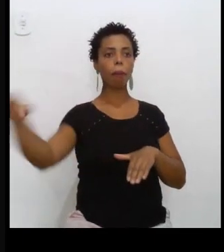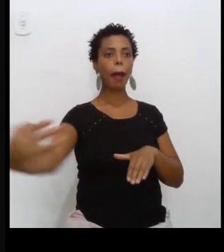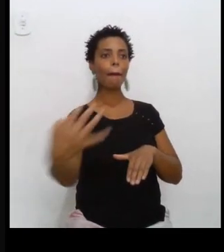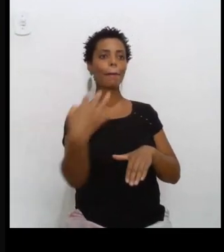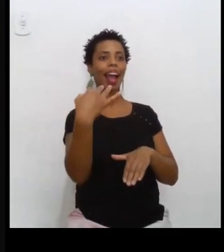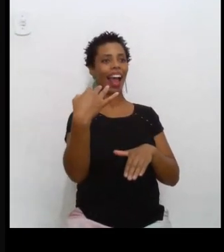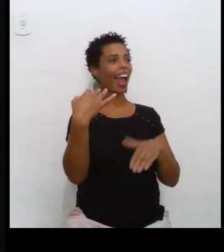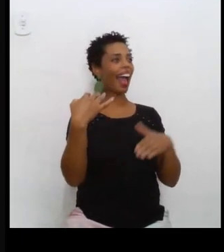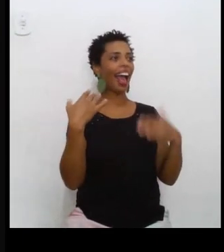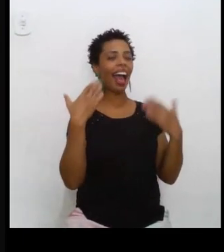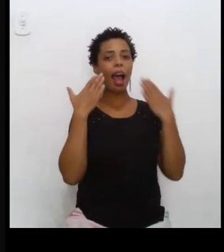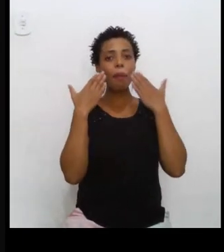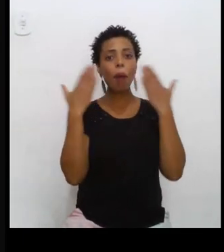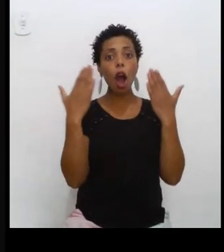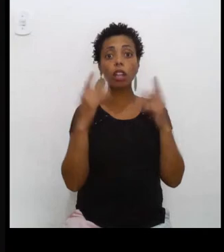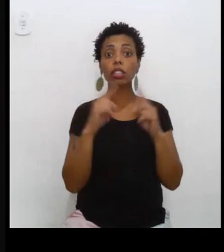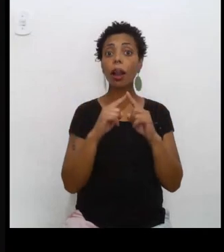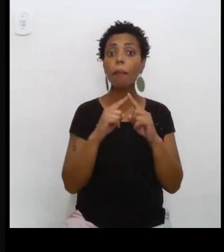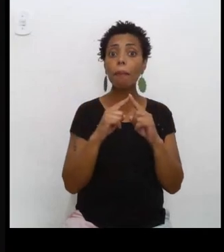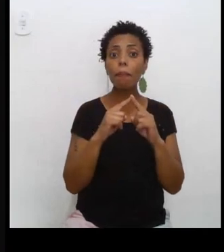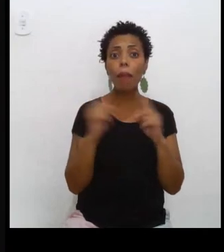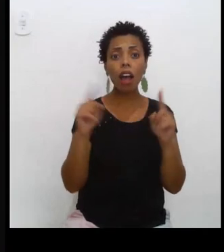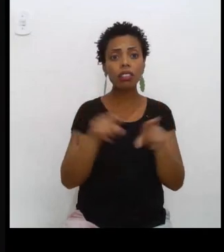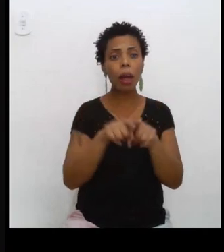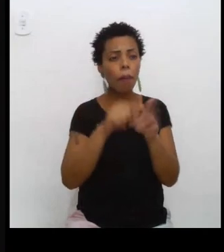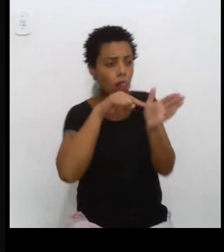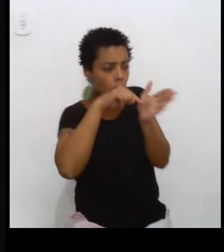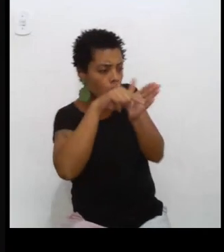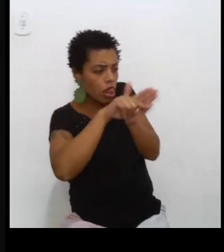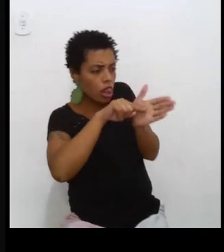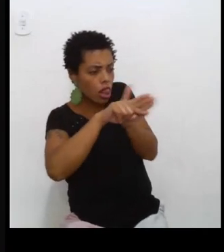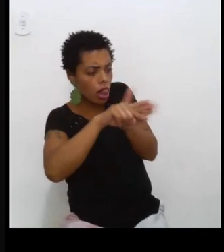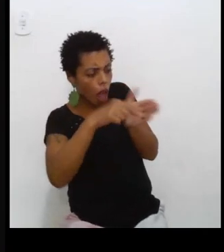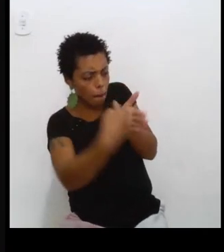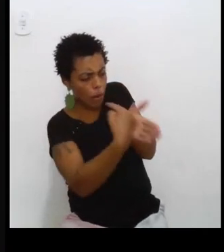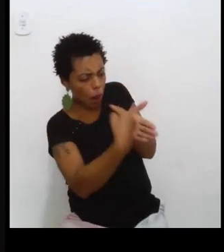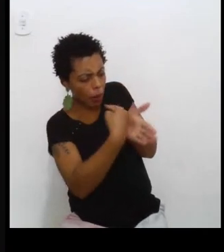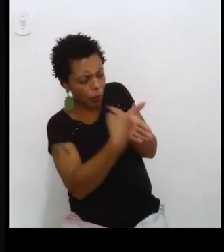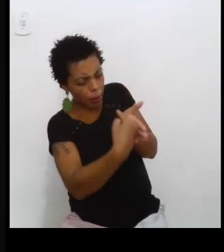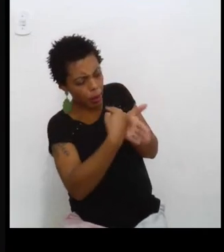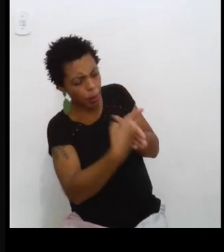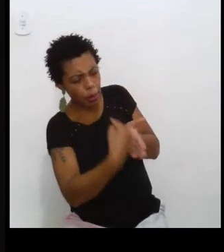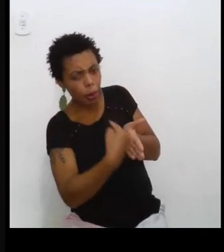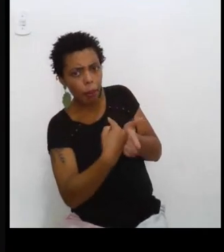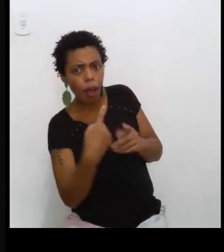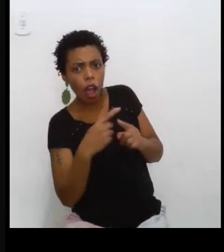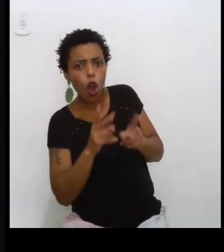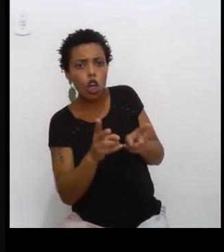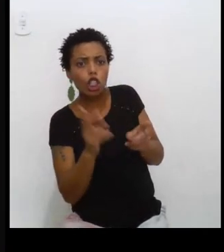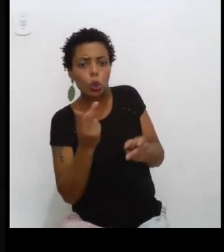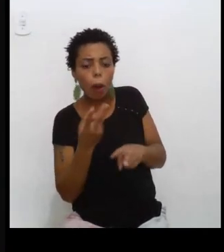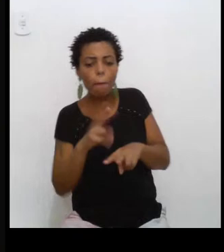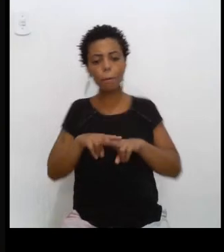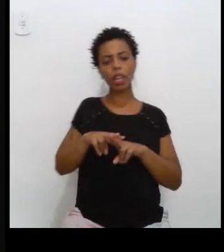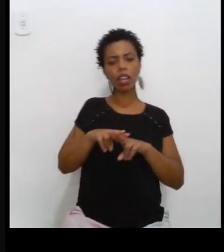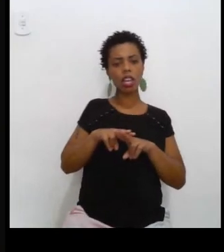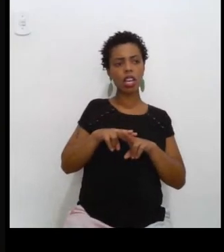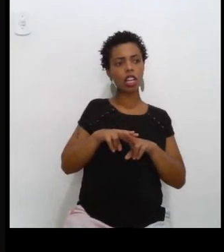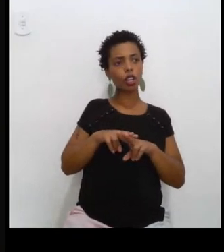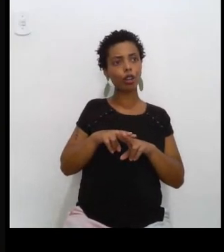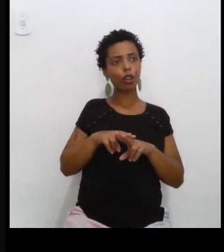uma especulação é mantenha os cordões as amarras as dinâmicas desse